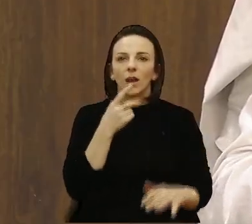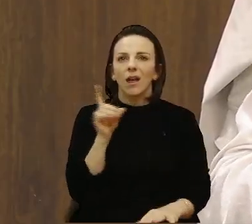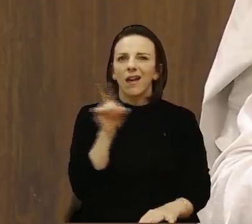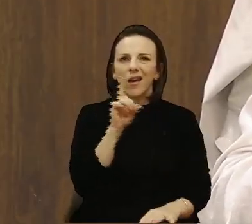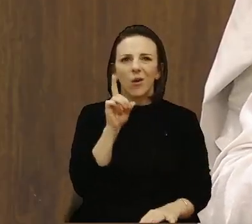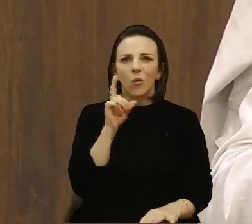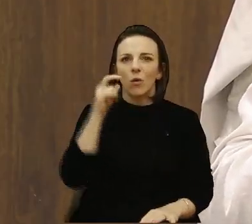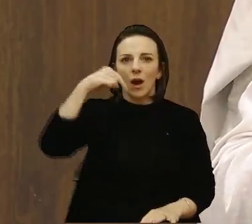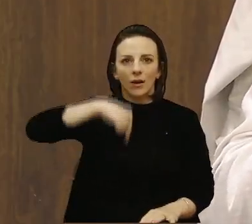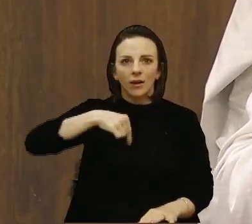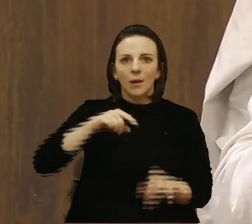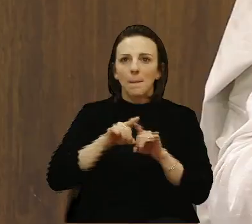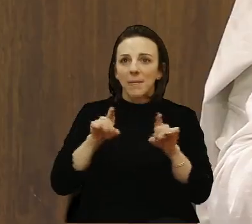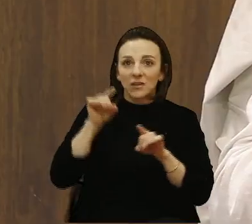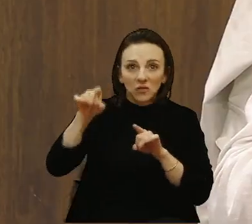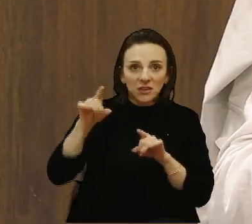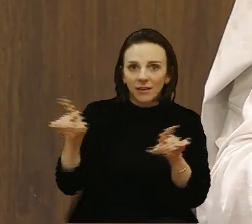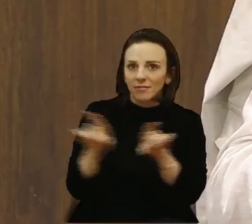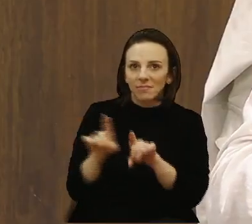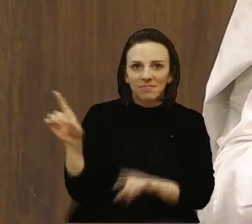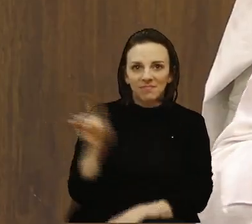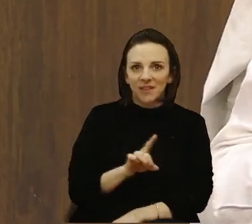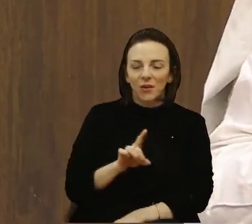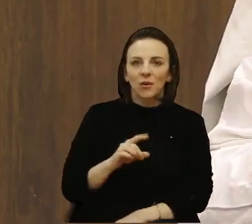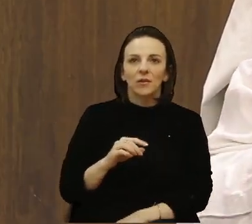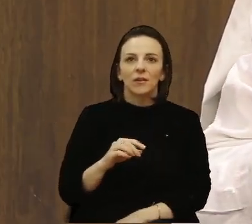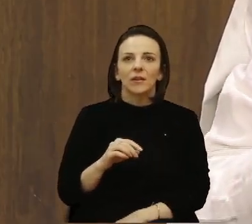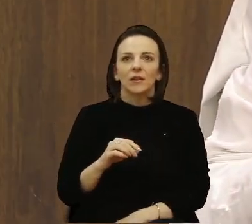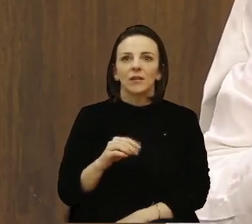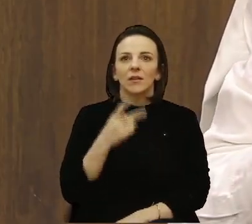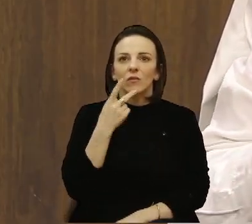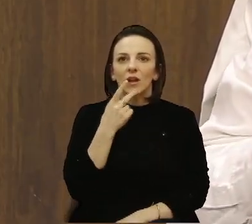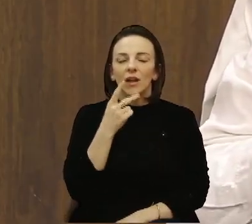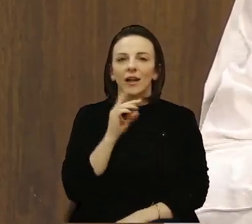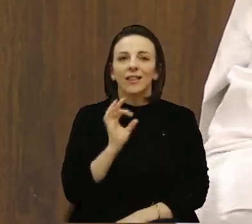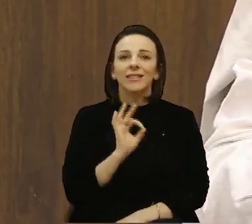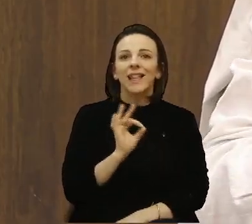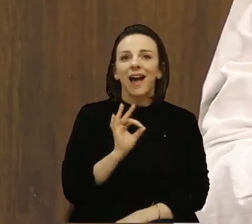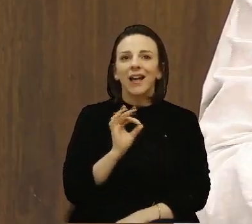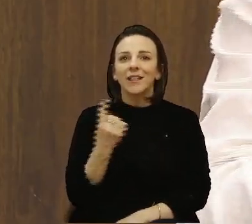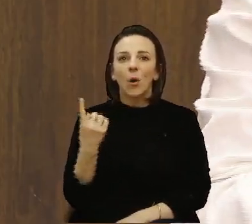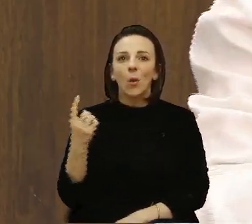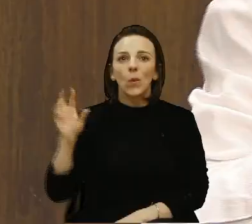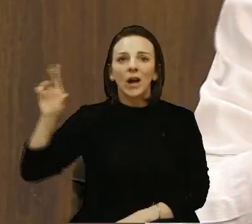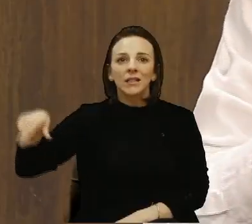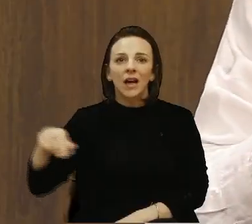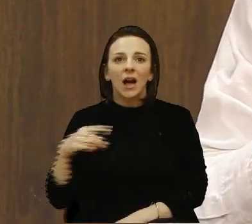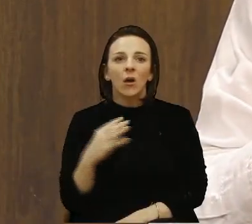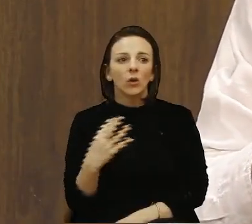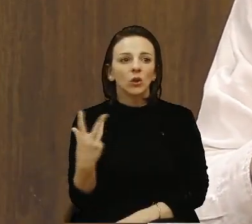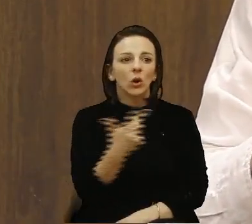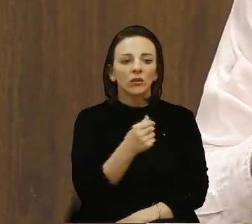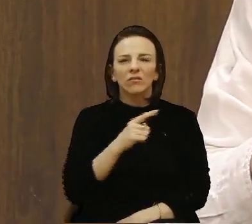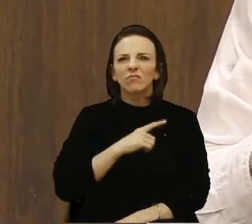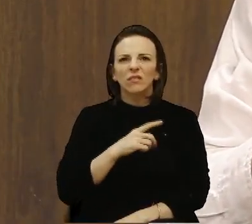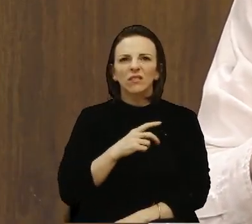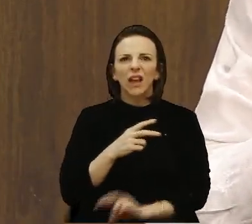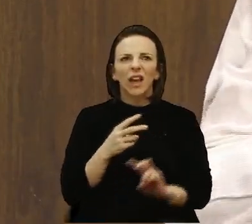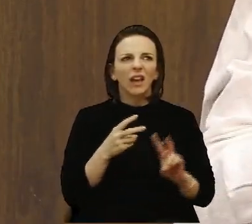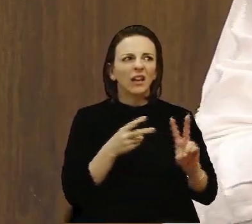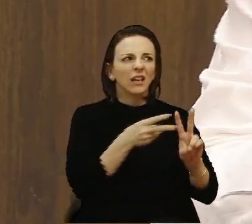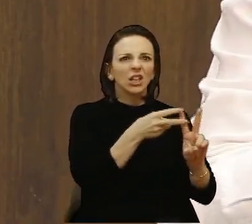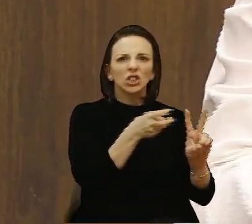muito menos vocês, de nenhum lado do todo e de todos os lados um pouco. Tem algum indígena aqui ou alguma da